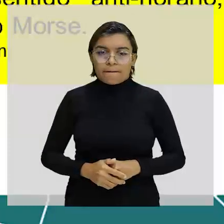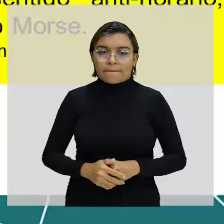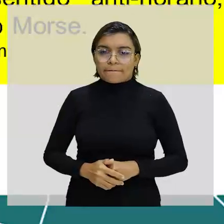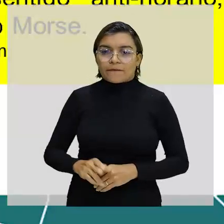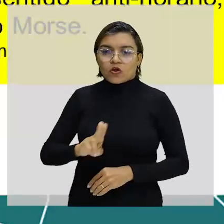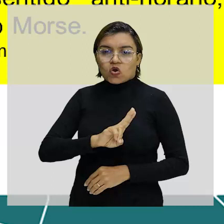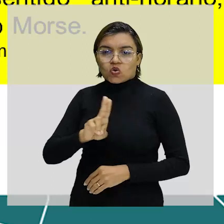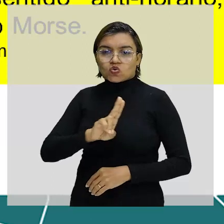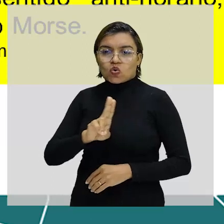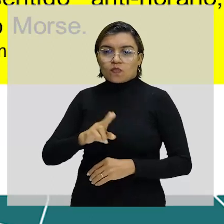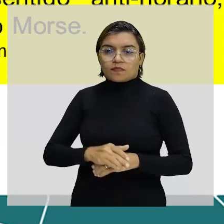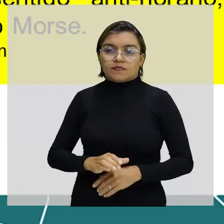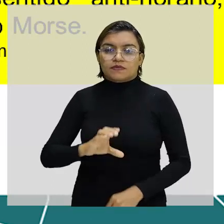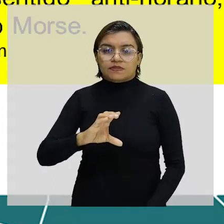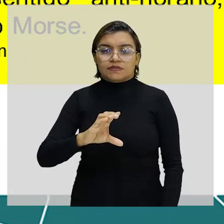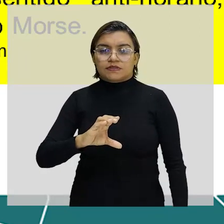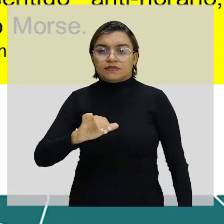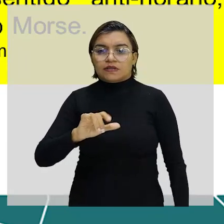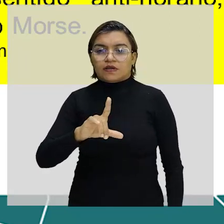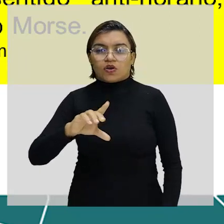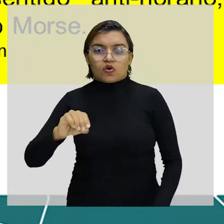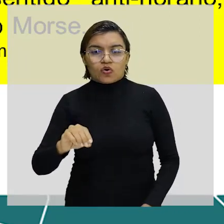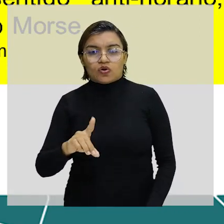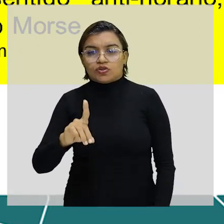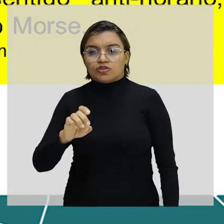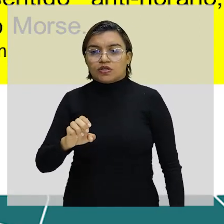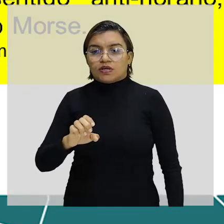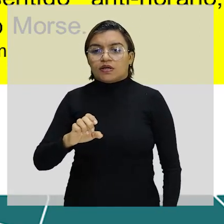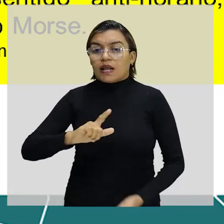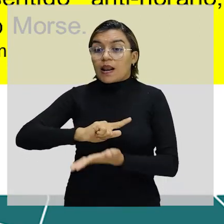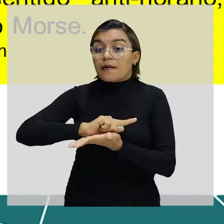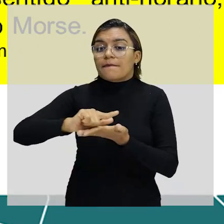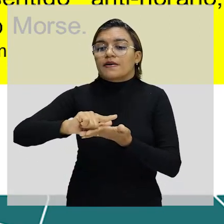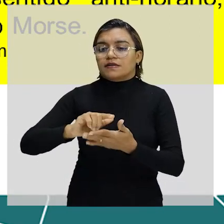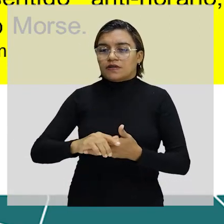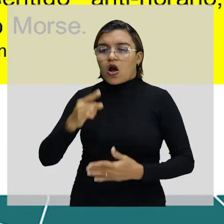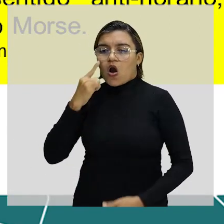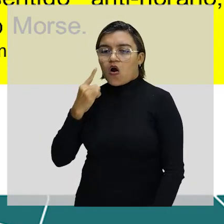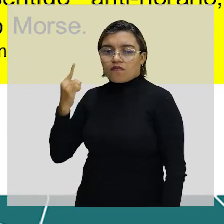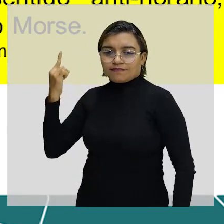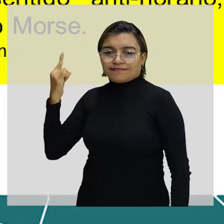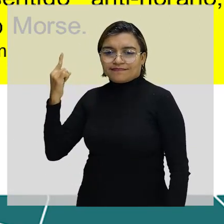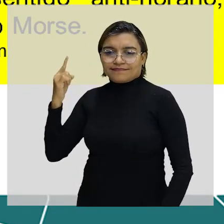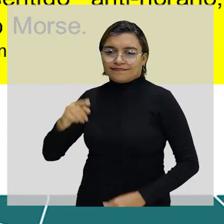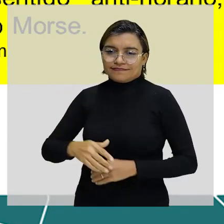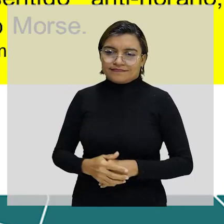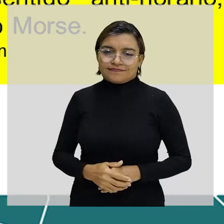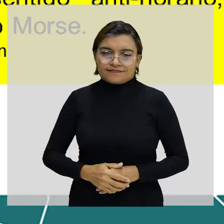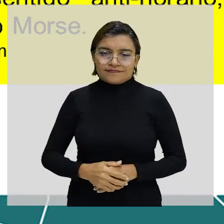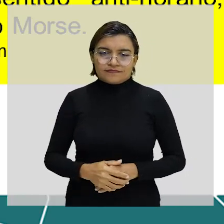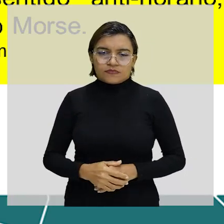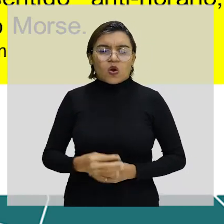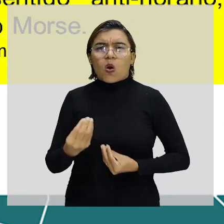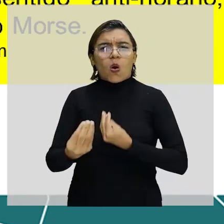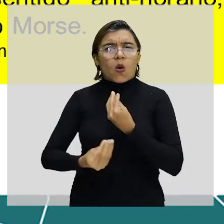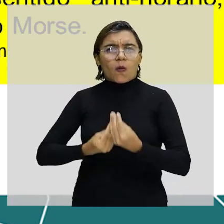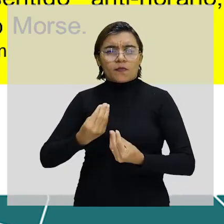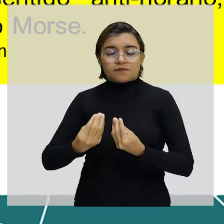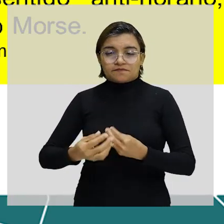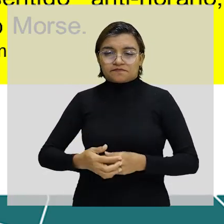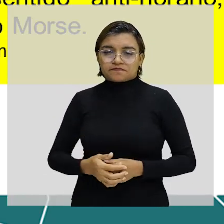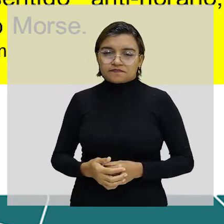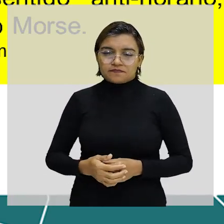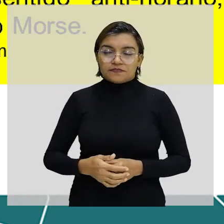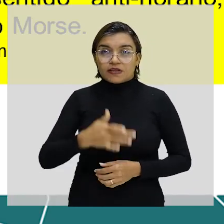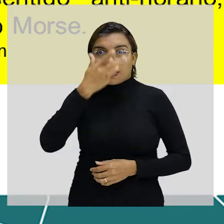obra, né, chama-se Ciclo de Limpeza, do Ira Schneider e do Frank Schlett. Como é que funciona a obra?